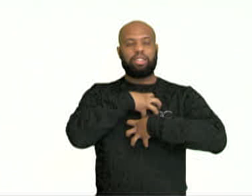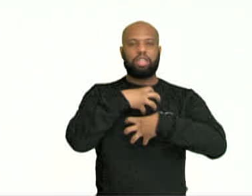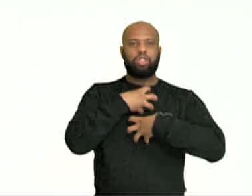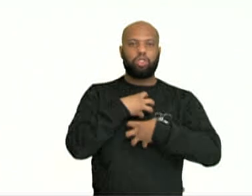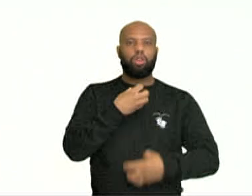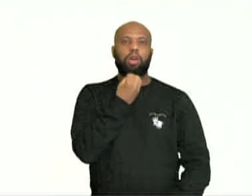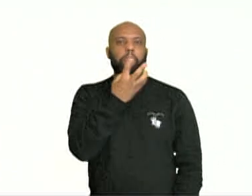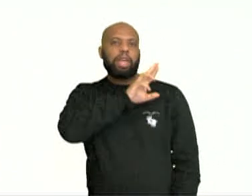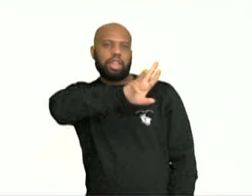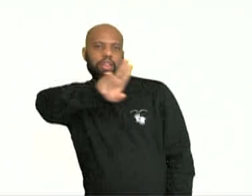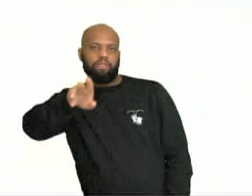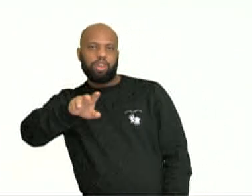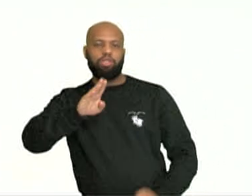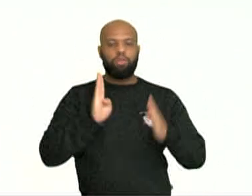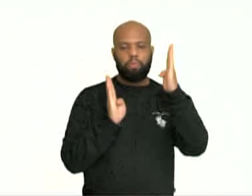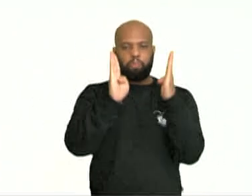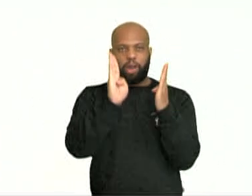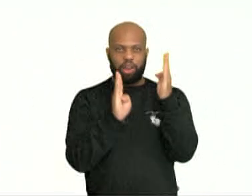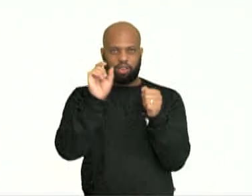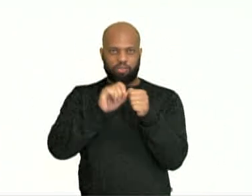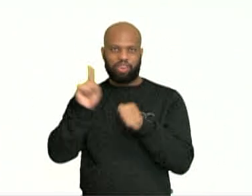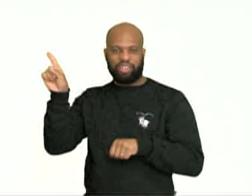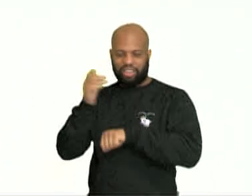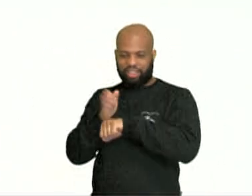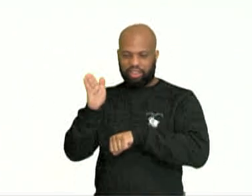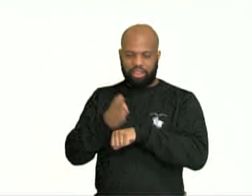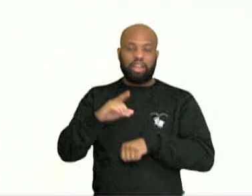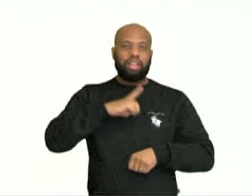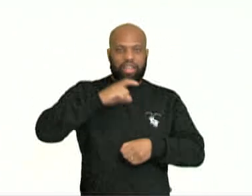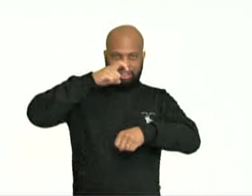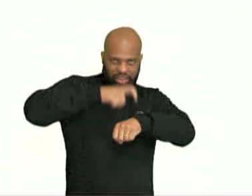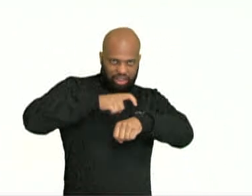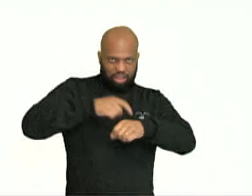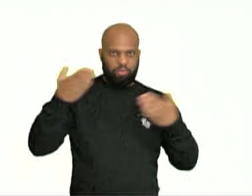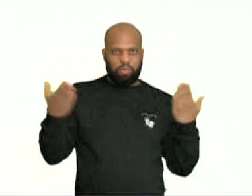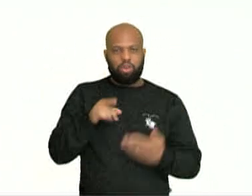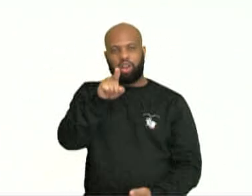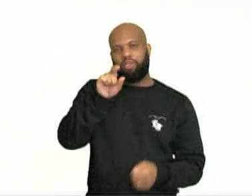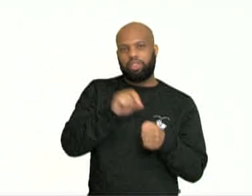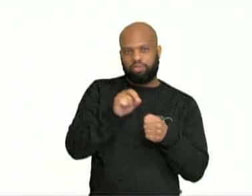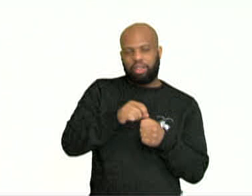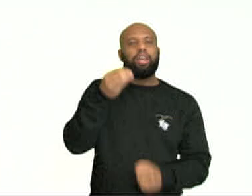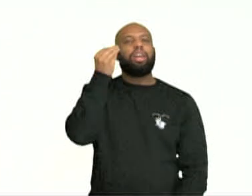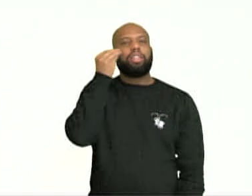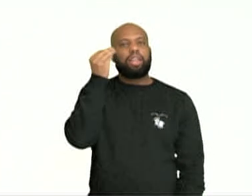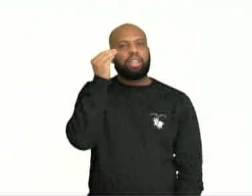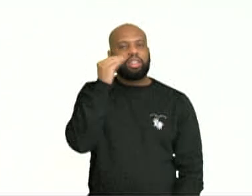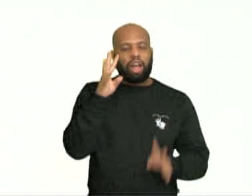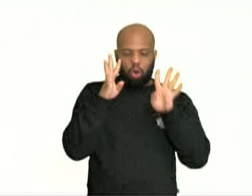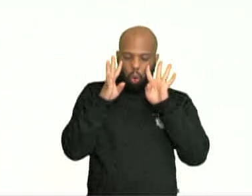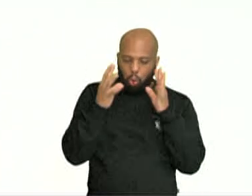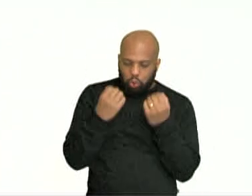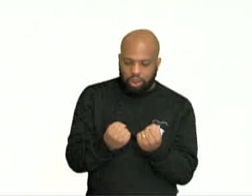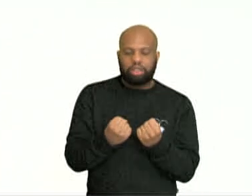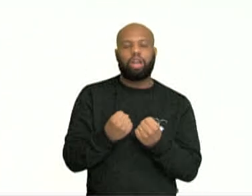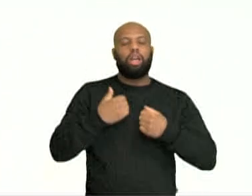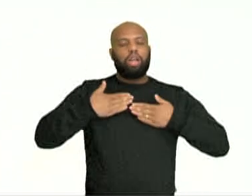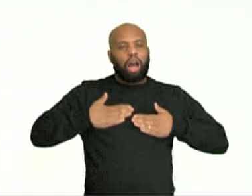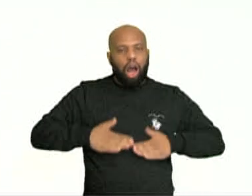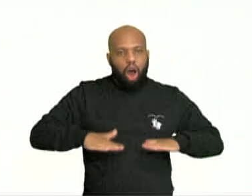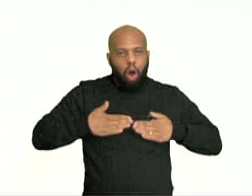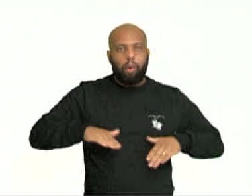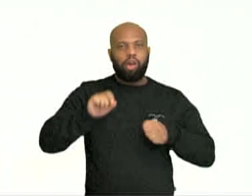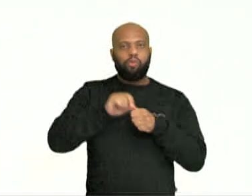que vocês perceberam durante a atividade. Eu vou deixar um tempinho aqui para vocês tentarem se concentrar, realizar